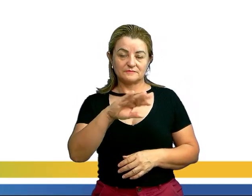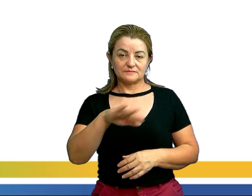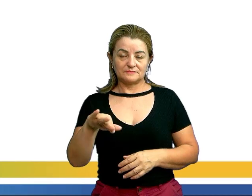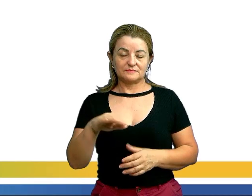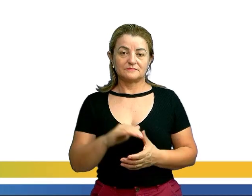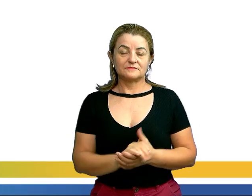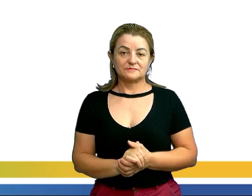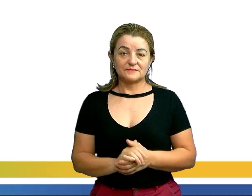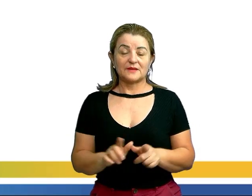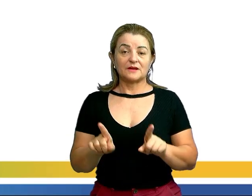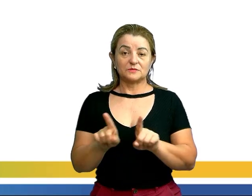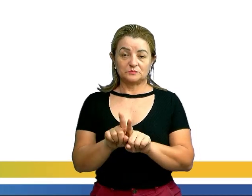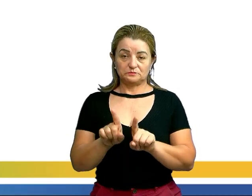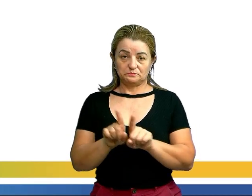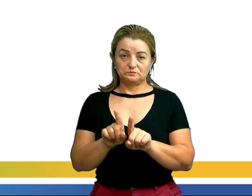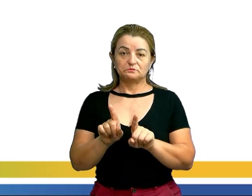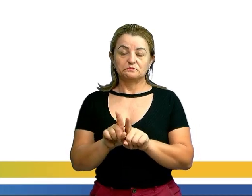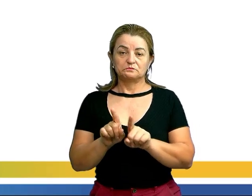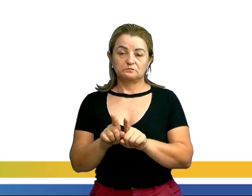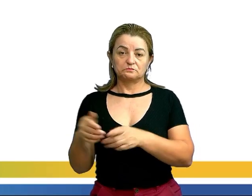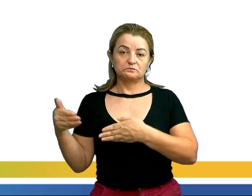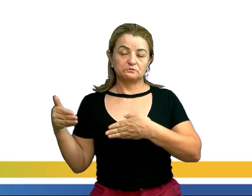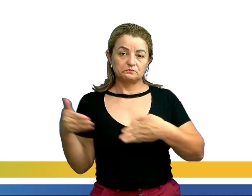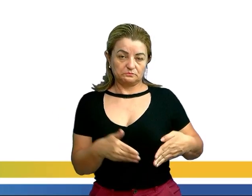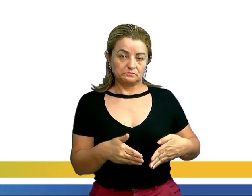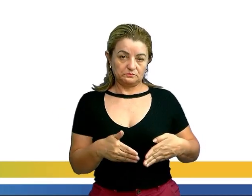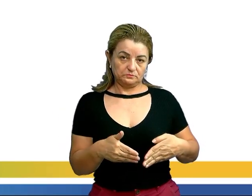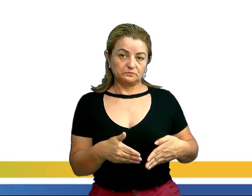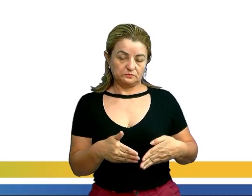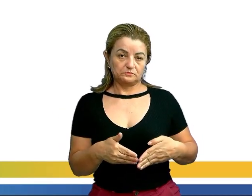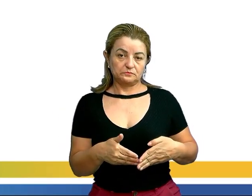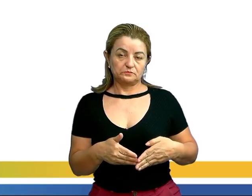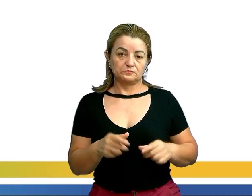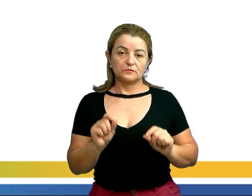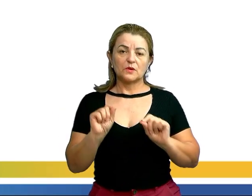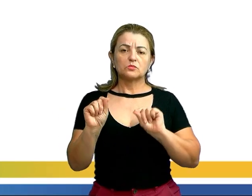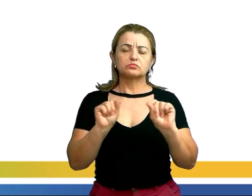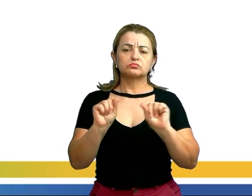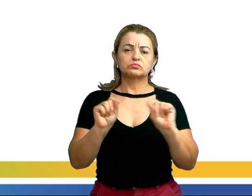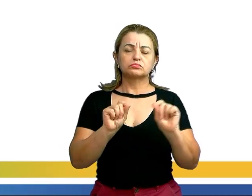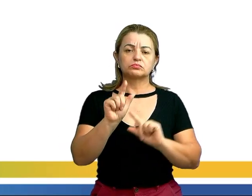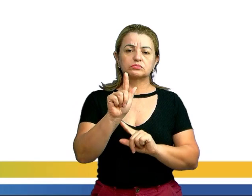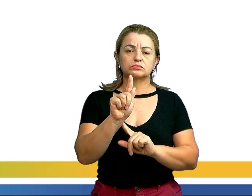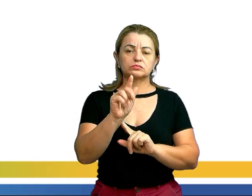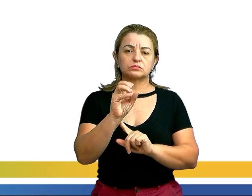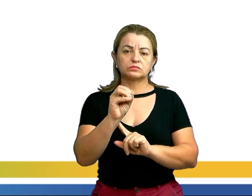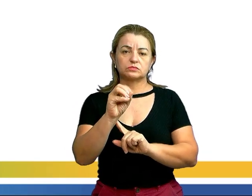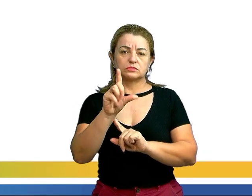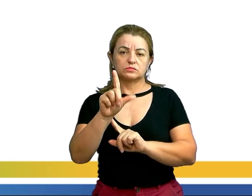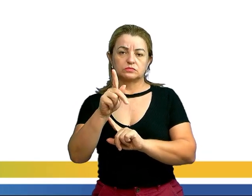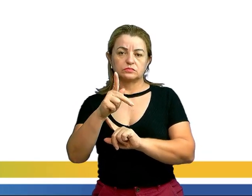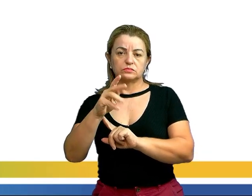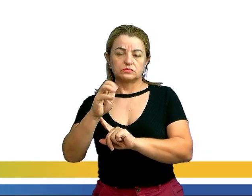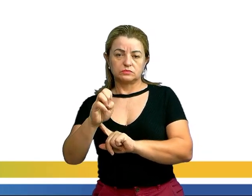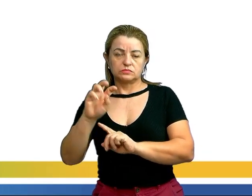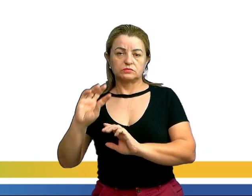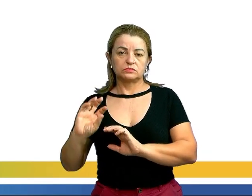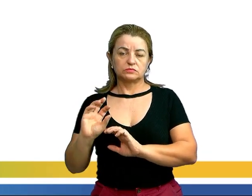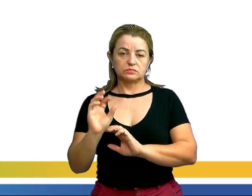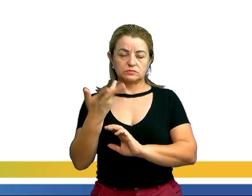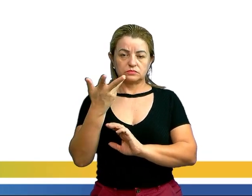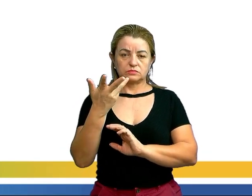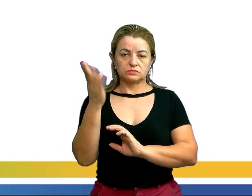o golpe, né? Vamos iniciar, né, nessa aula o que foi esse golpe aí que aconteceu na história do Brasil a partir